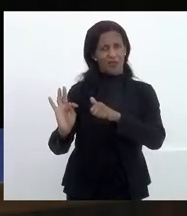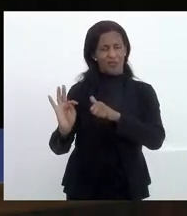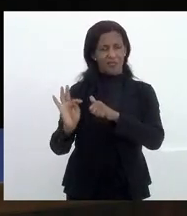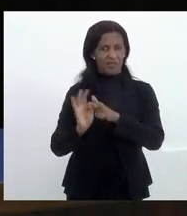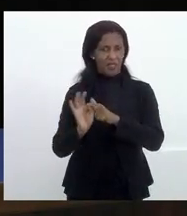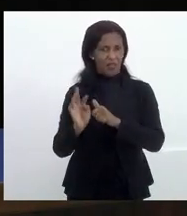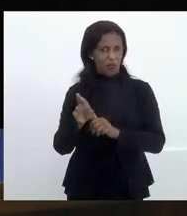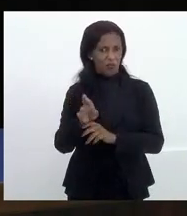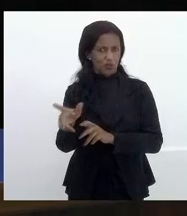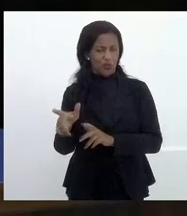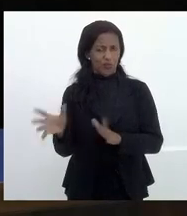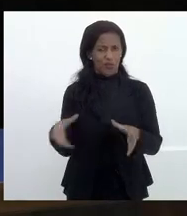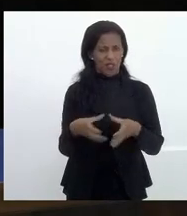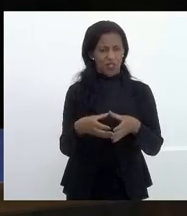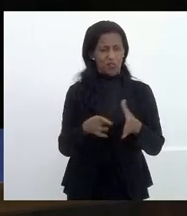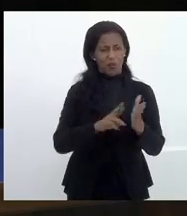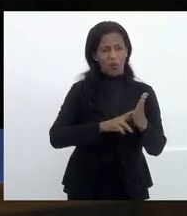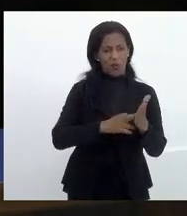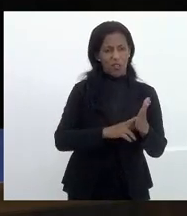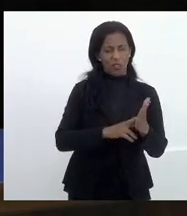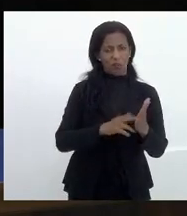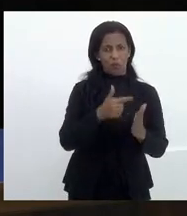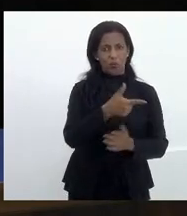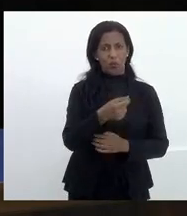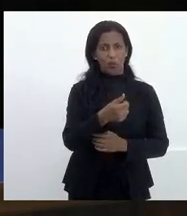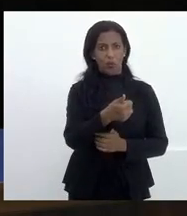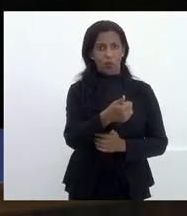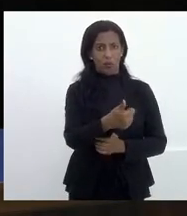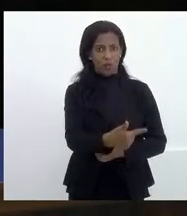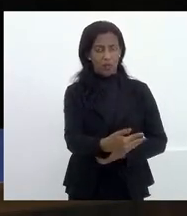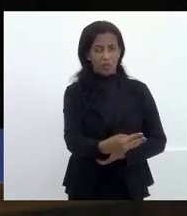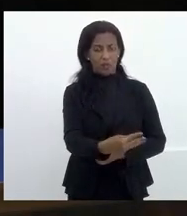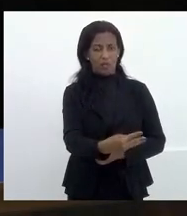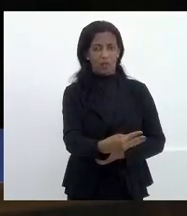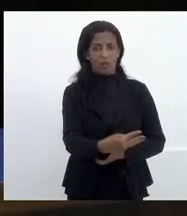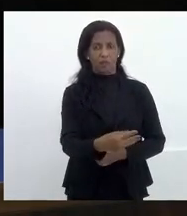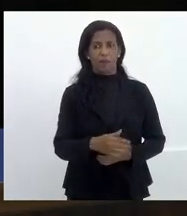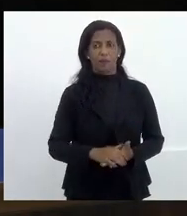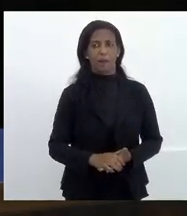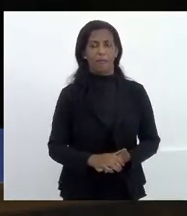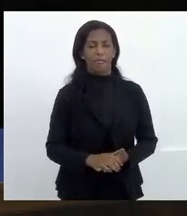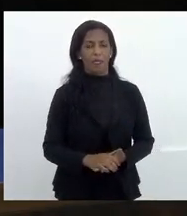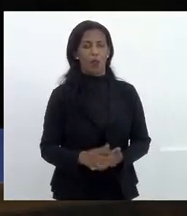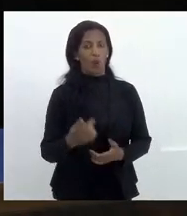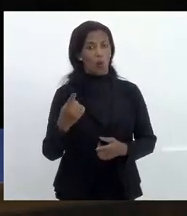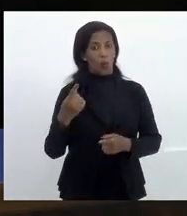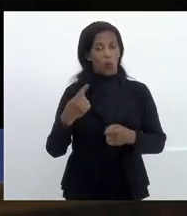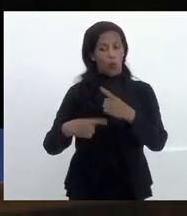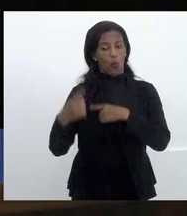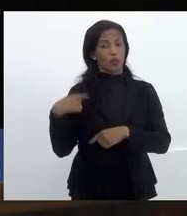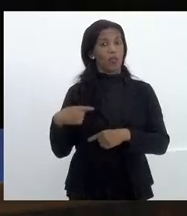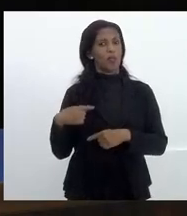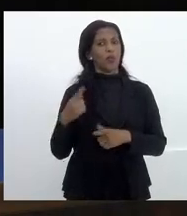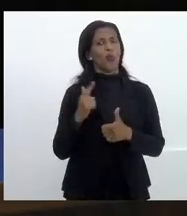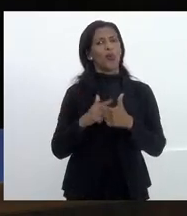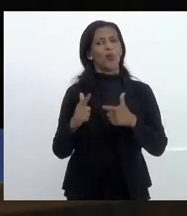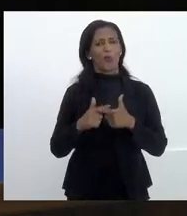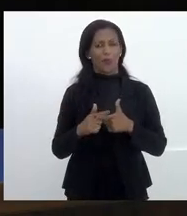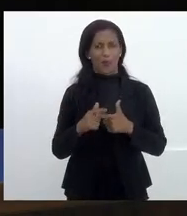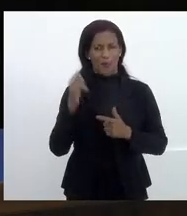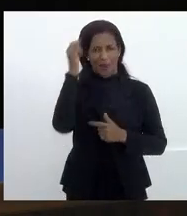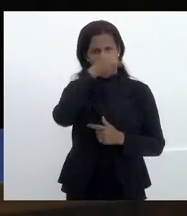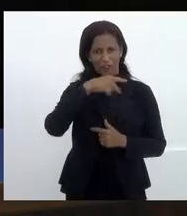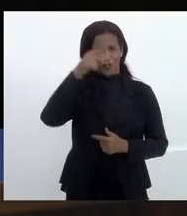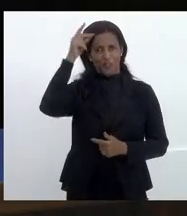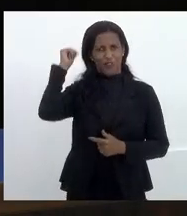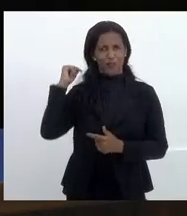inapropriado mas o regime de 2013 ele ele na o anterior que é o problema não é o mais